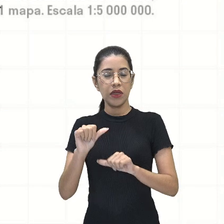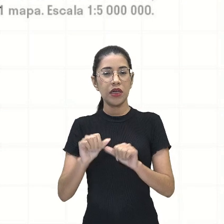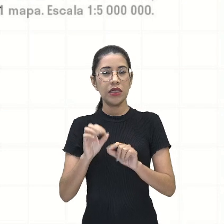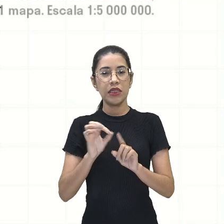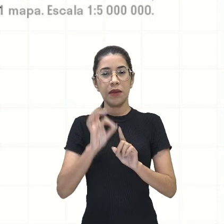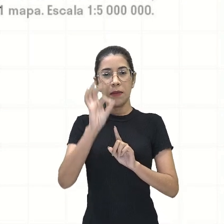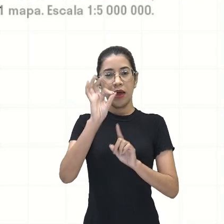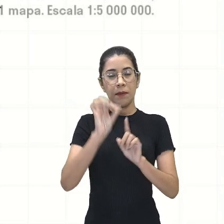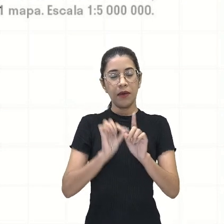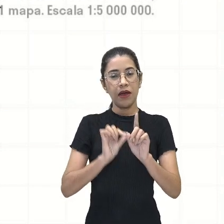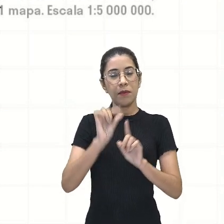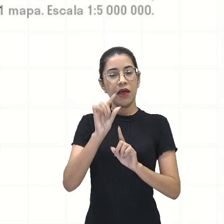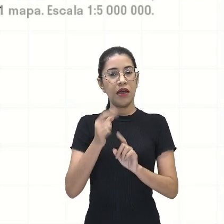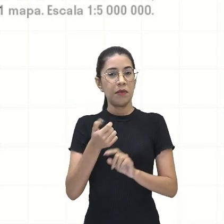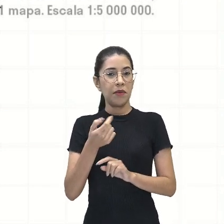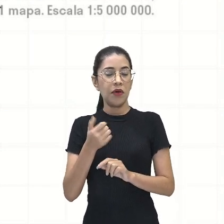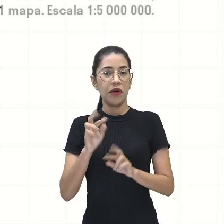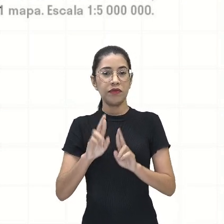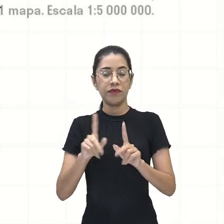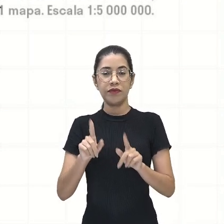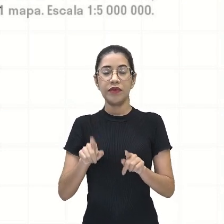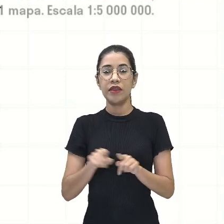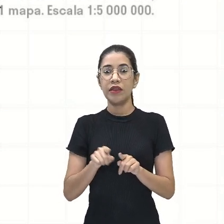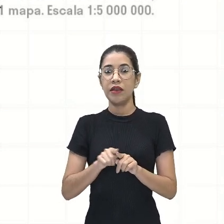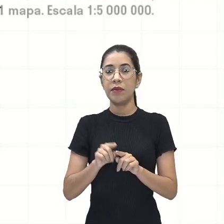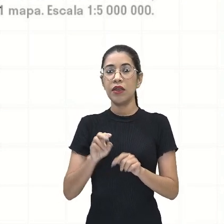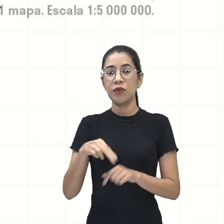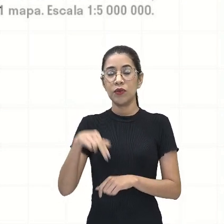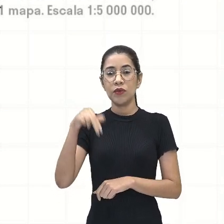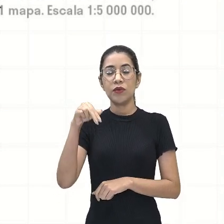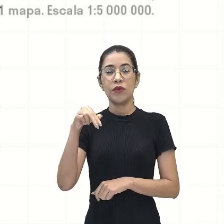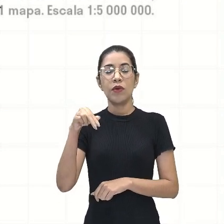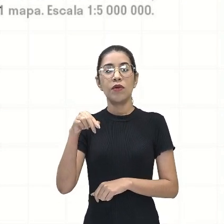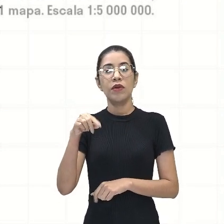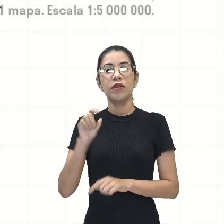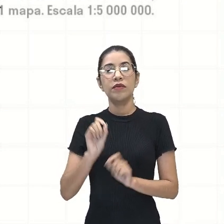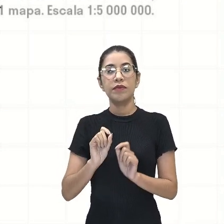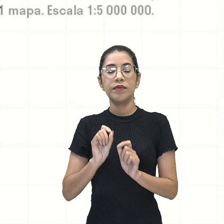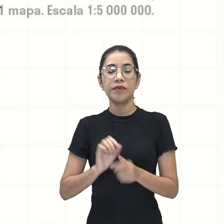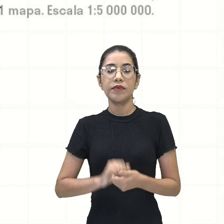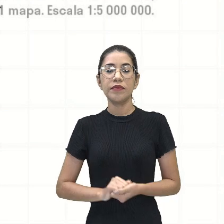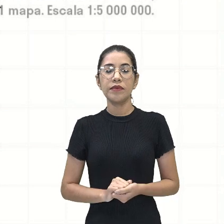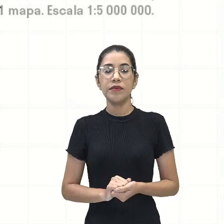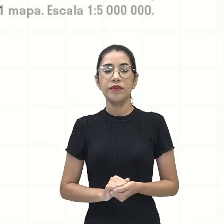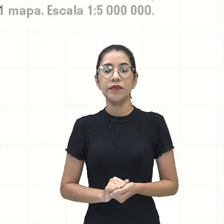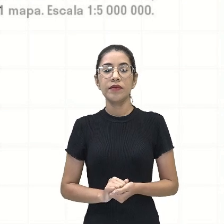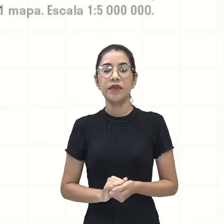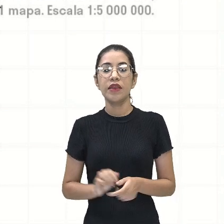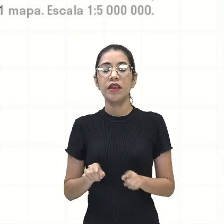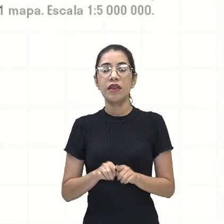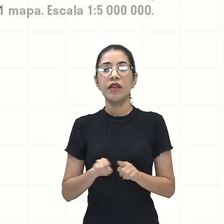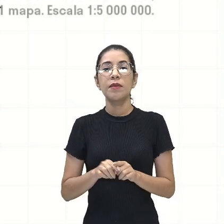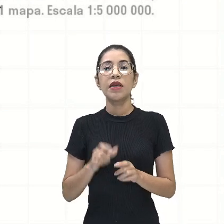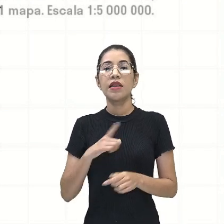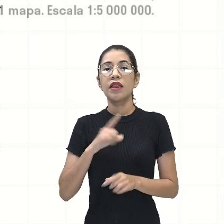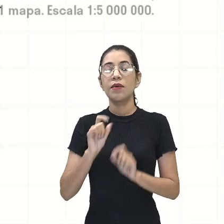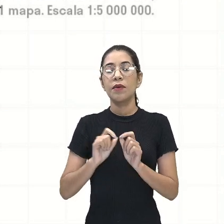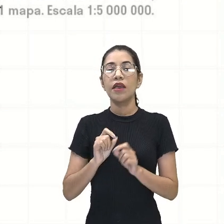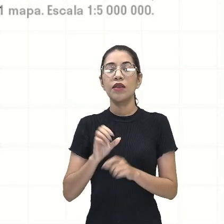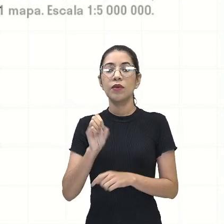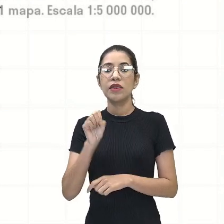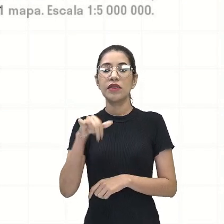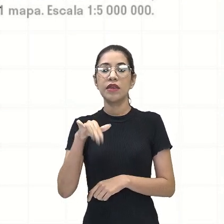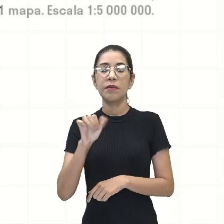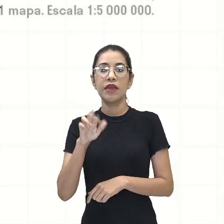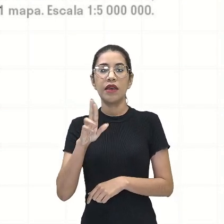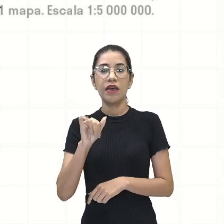e mínimas, localizado ao norte da região nordeste do Brasil, né? E com a presença do semiárido. Esse